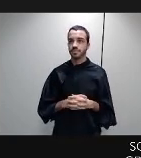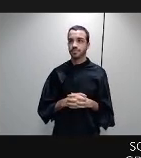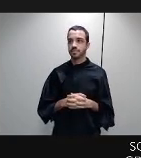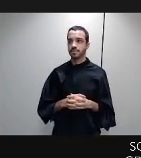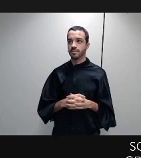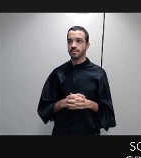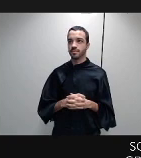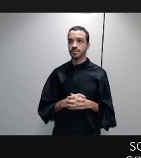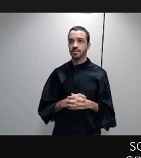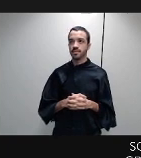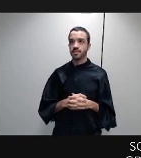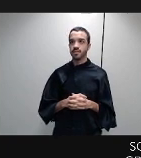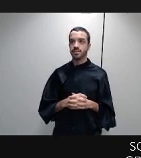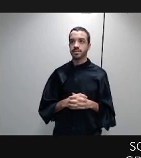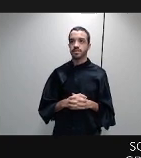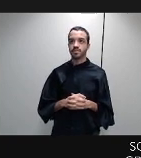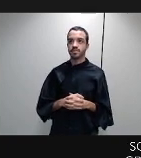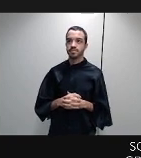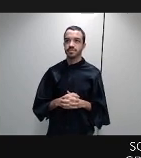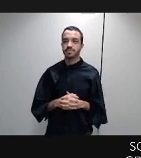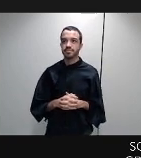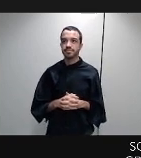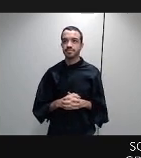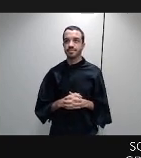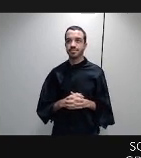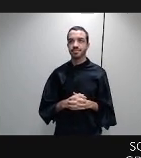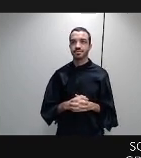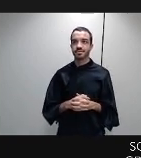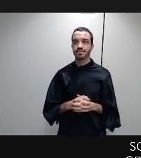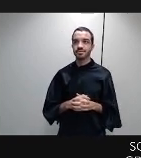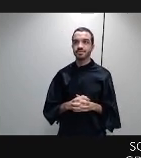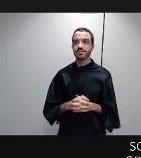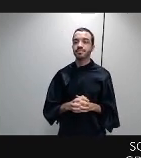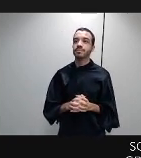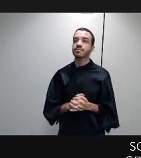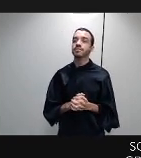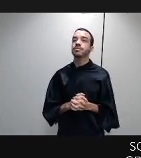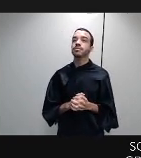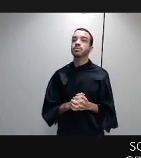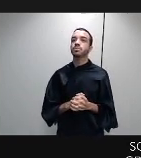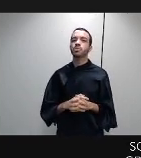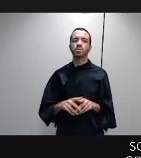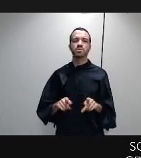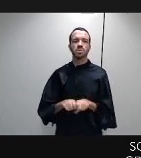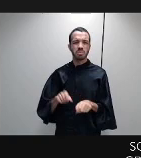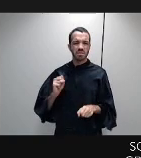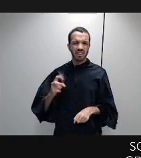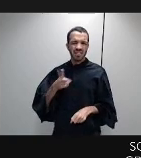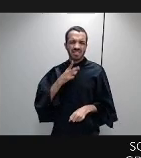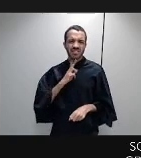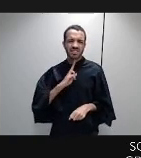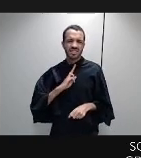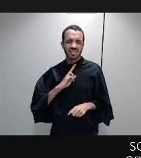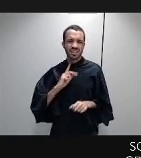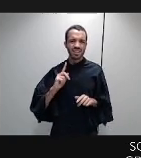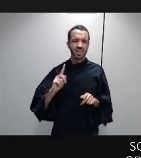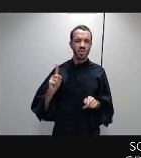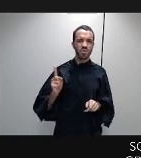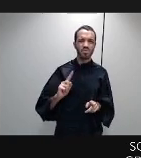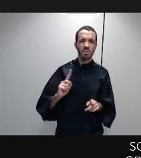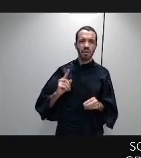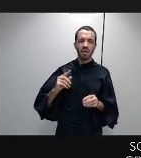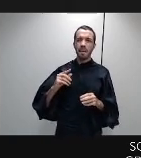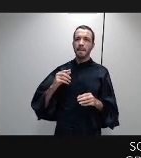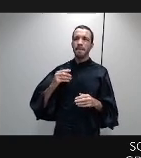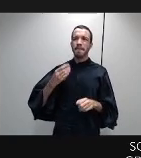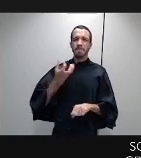e suprimindo-se a lacuna a esse vício para se dizer que não não se trata de matéria fático-probatória e